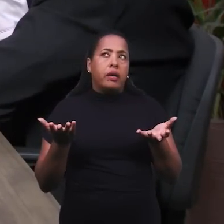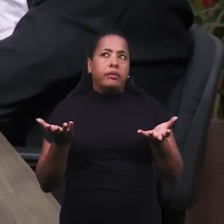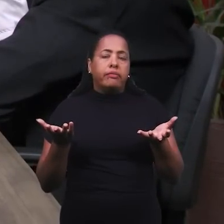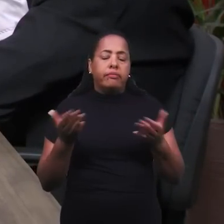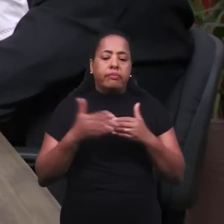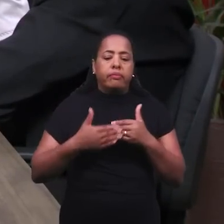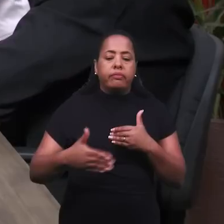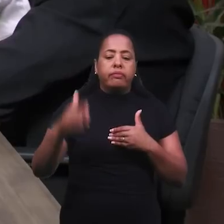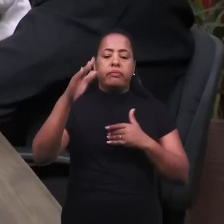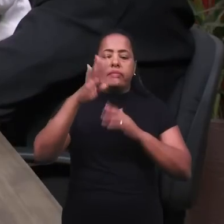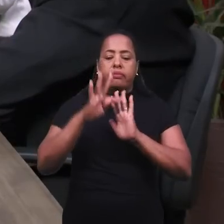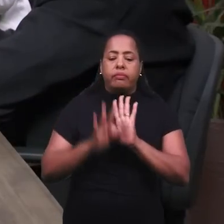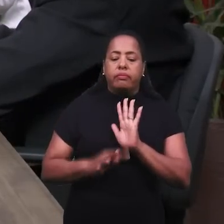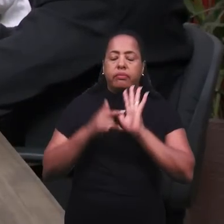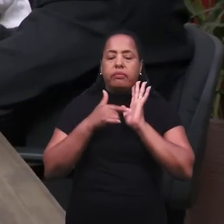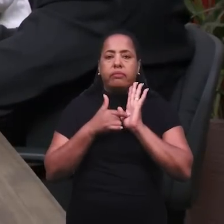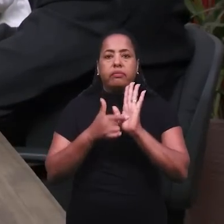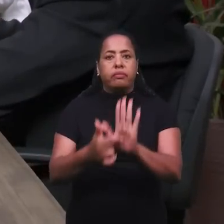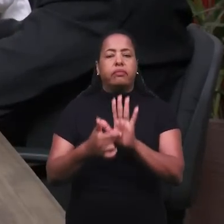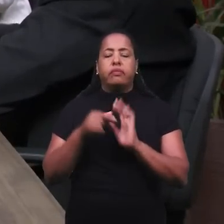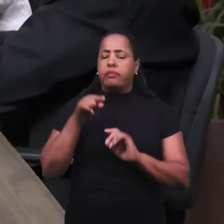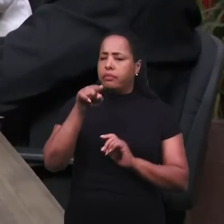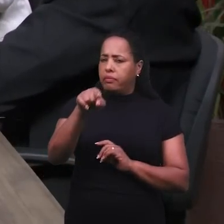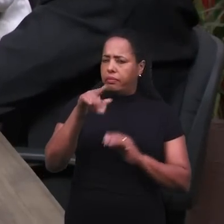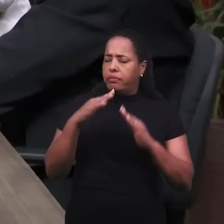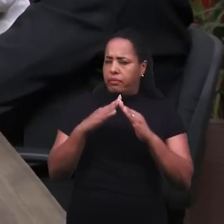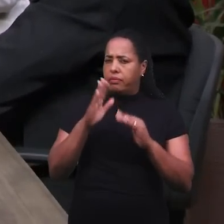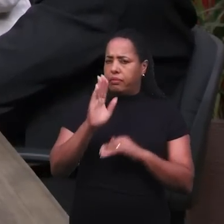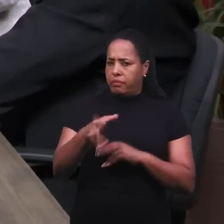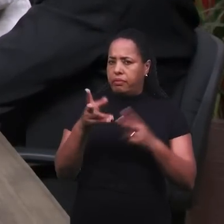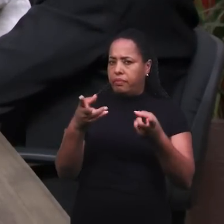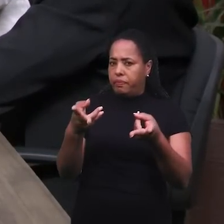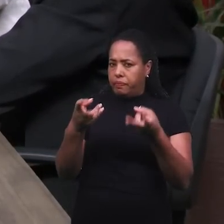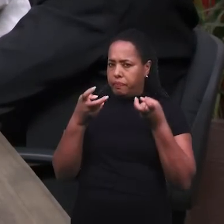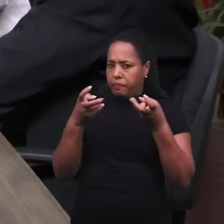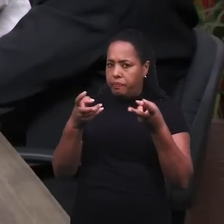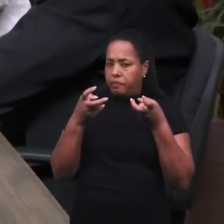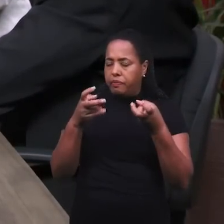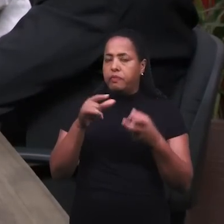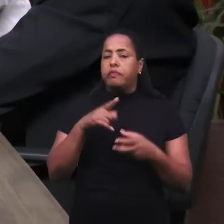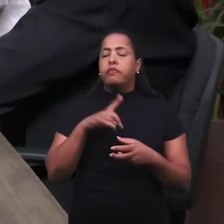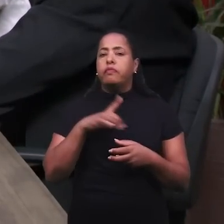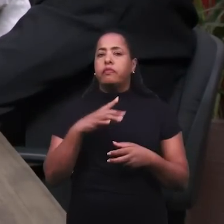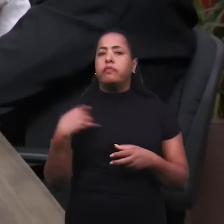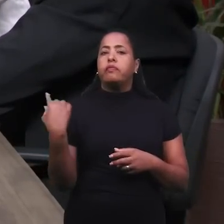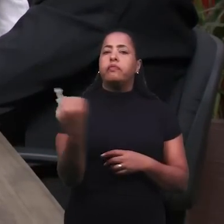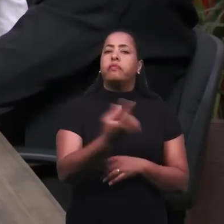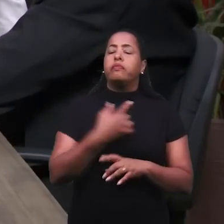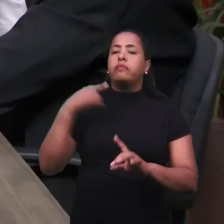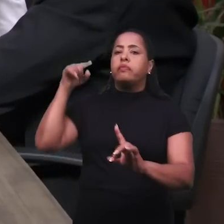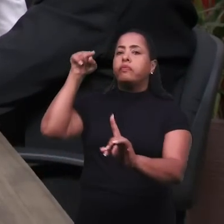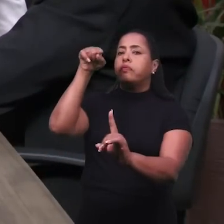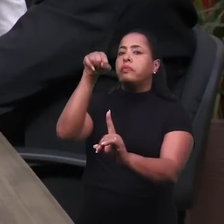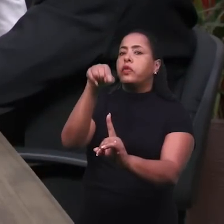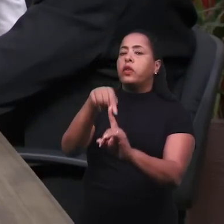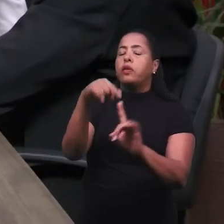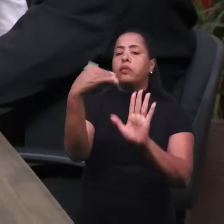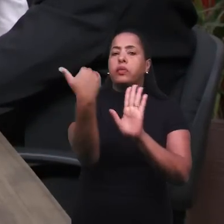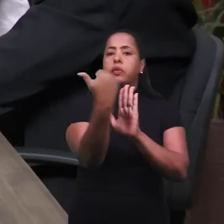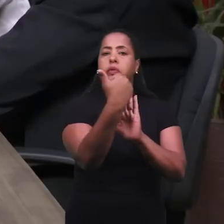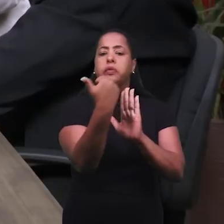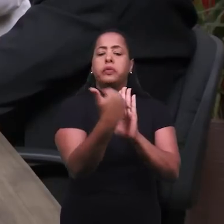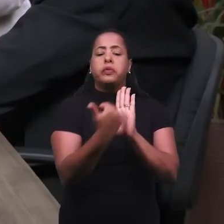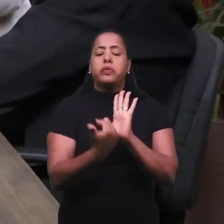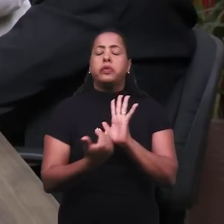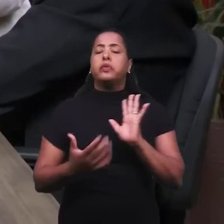inclusive a partir desse texto que foi trazido, você que está em casa já percebeu que o nosso objetivo nesse